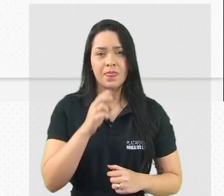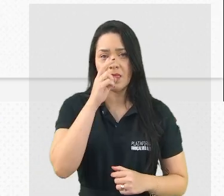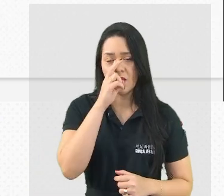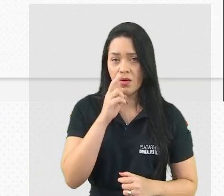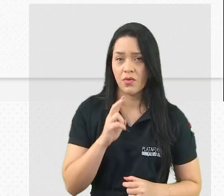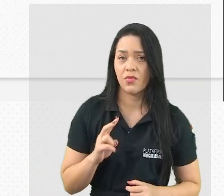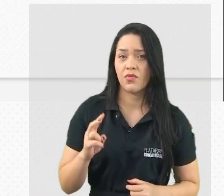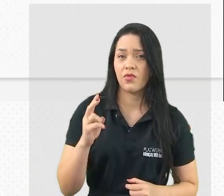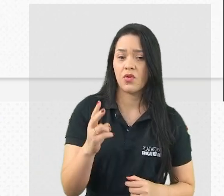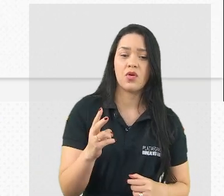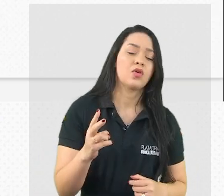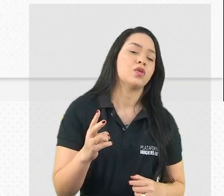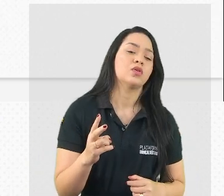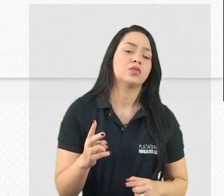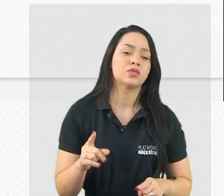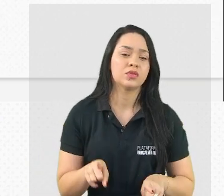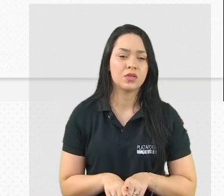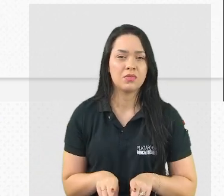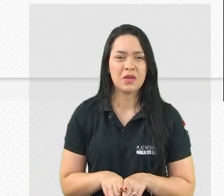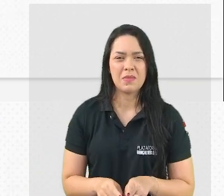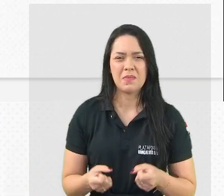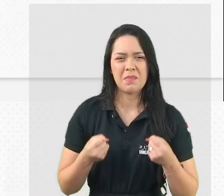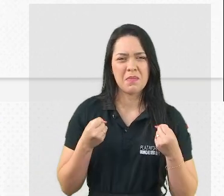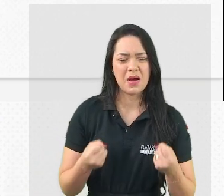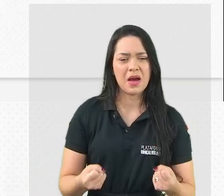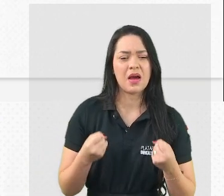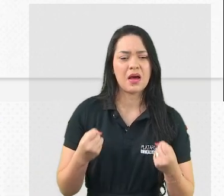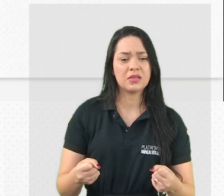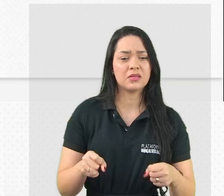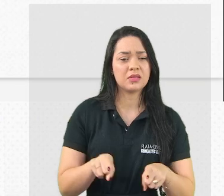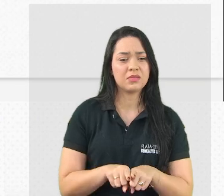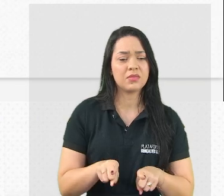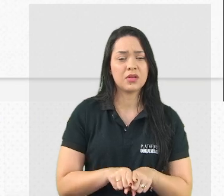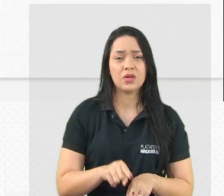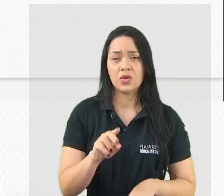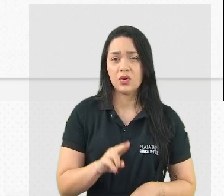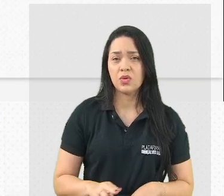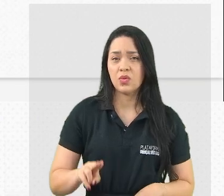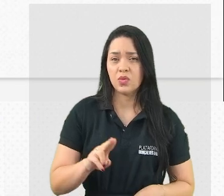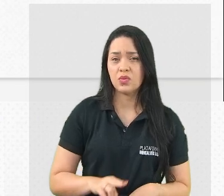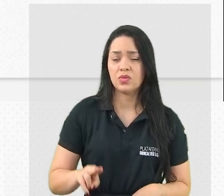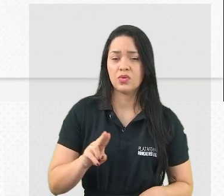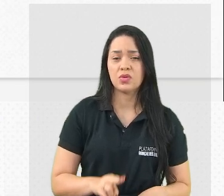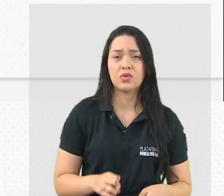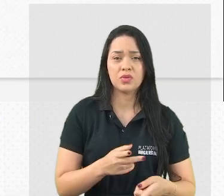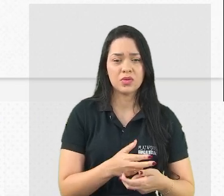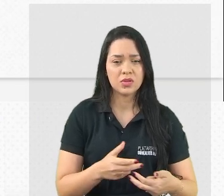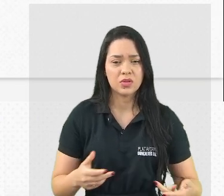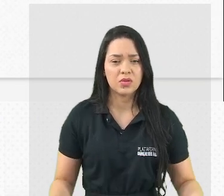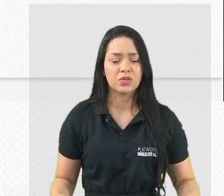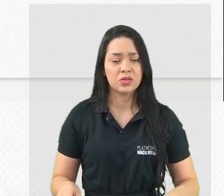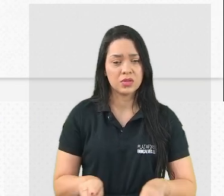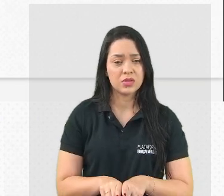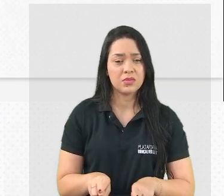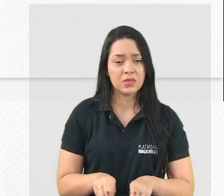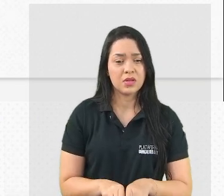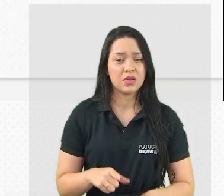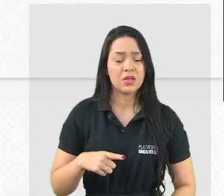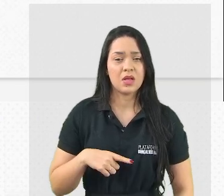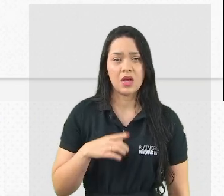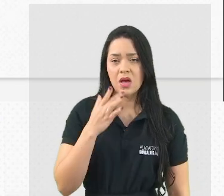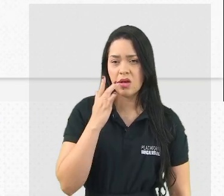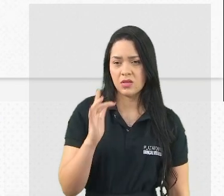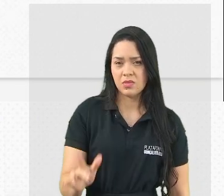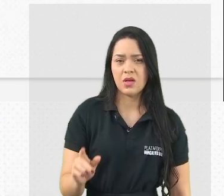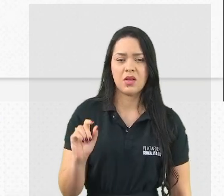forte, muita massa muscular, faz uso de esteroides anabolizantes, ele frente ao espelho ele se